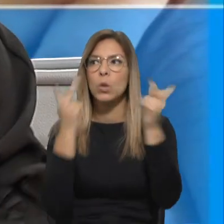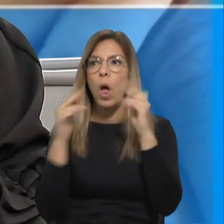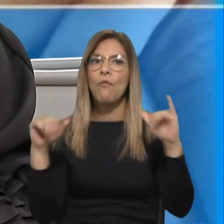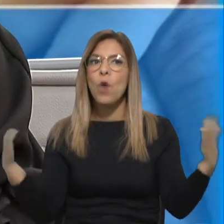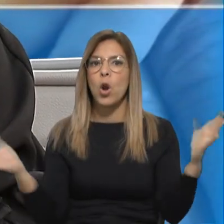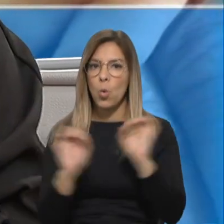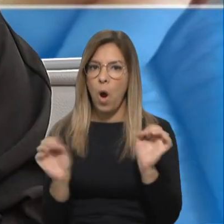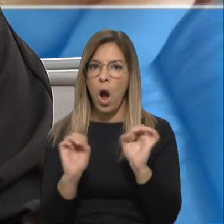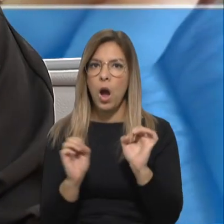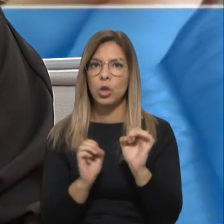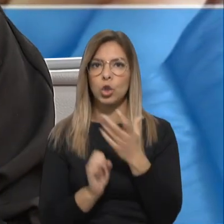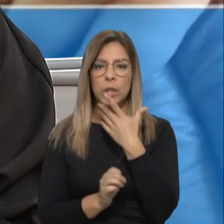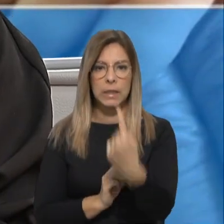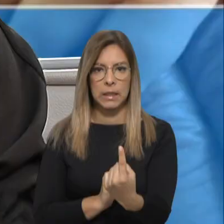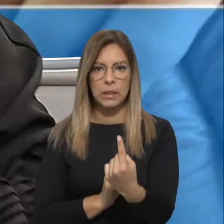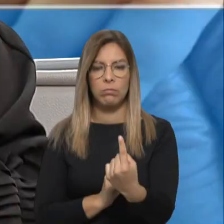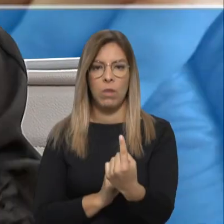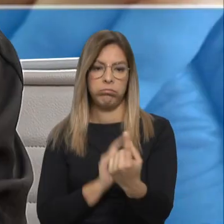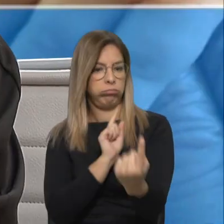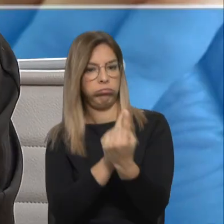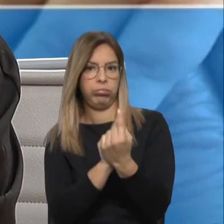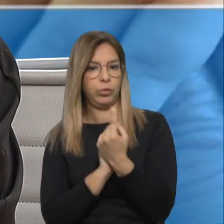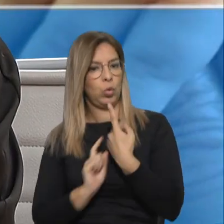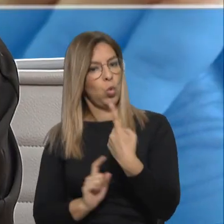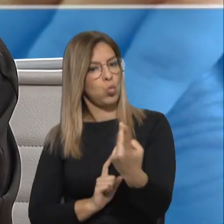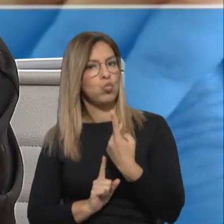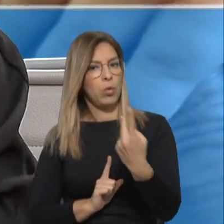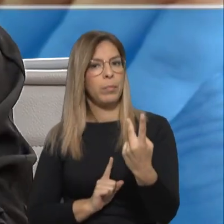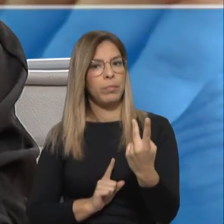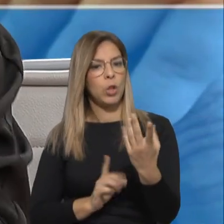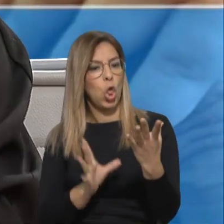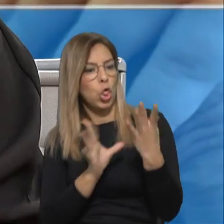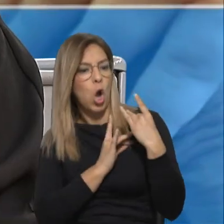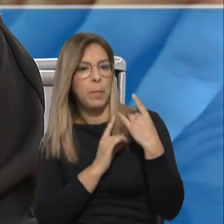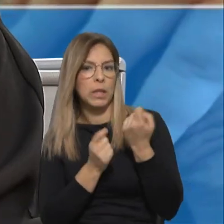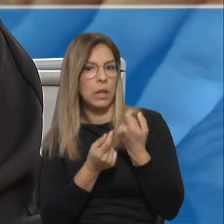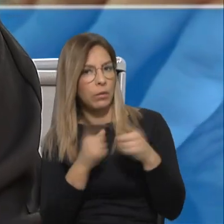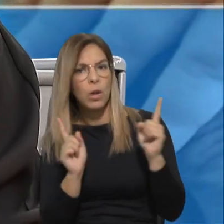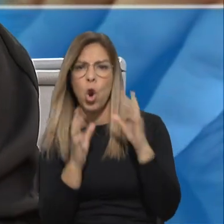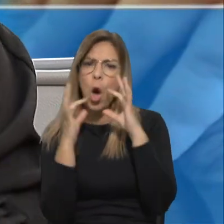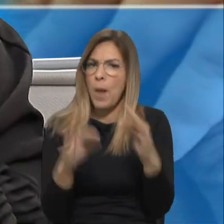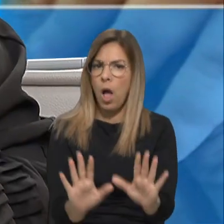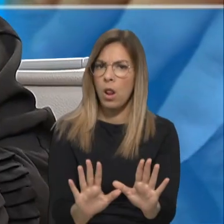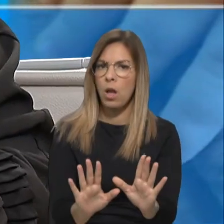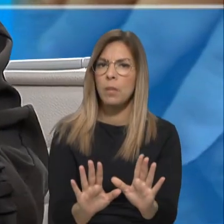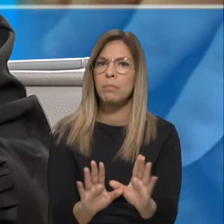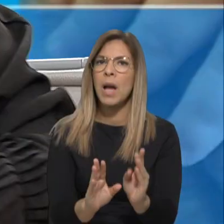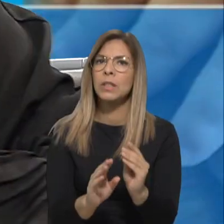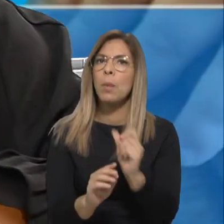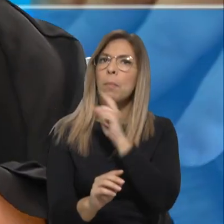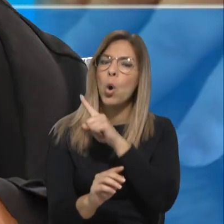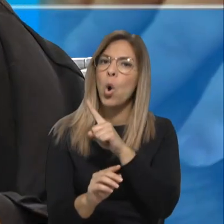visibilidade, estar sozinha numa interação de 1 para 1 e permitir determinado tipo de toque, ainda que seja um toque normativo, mas depois pode